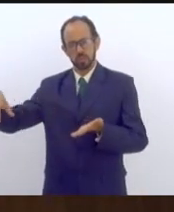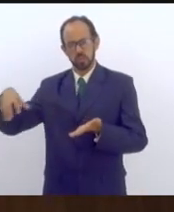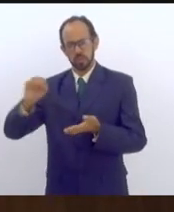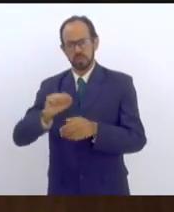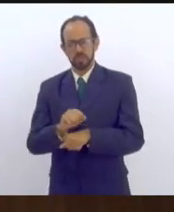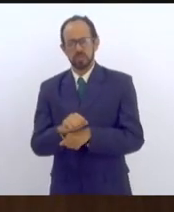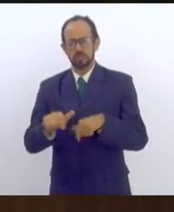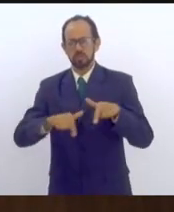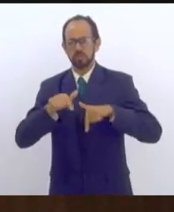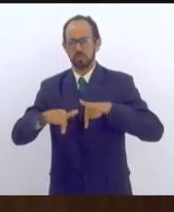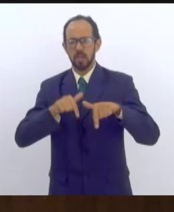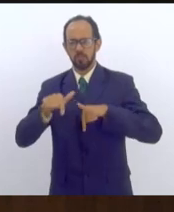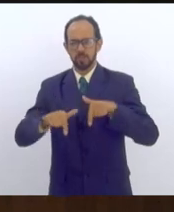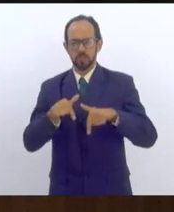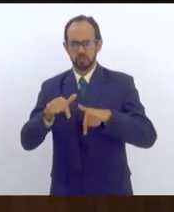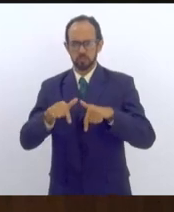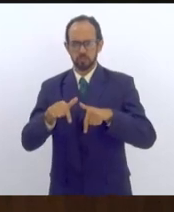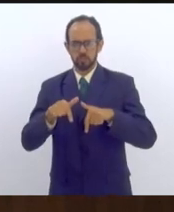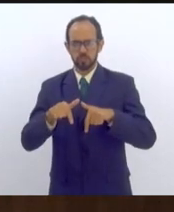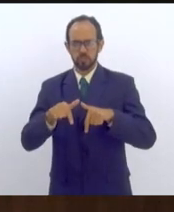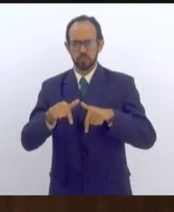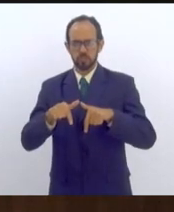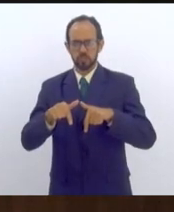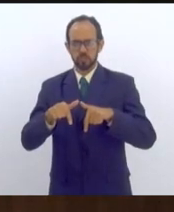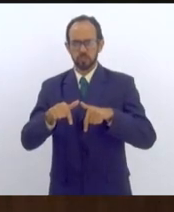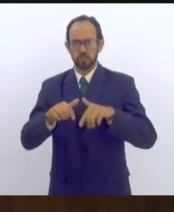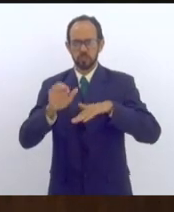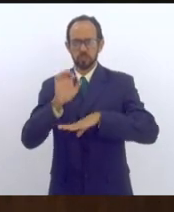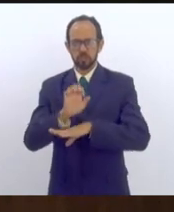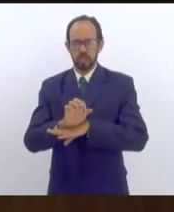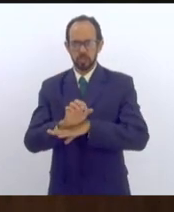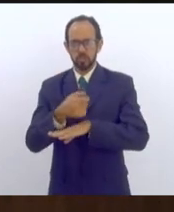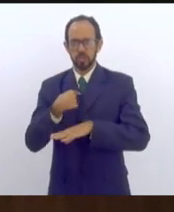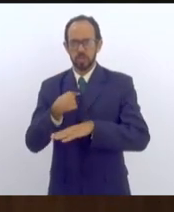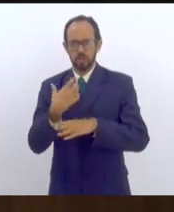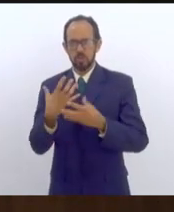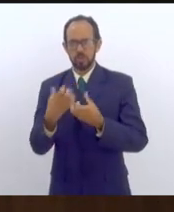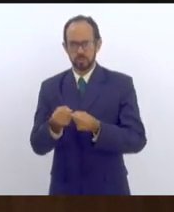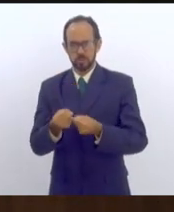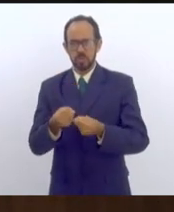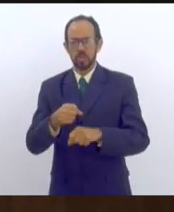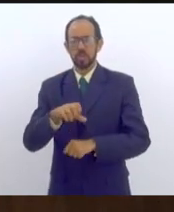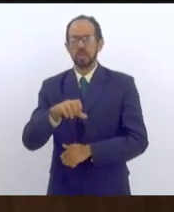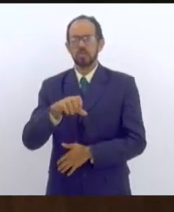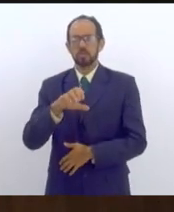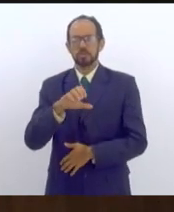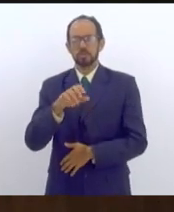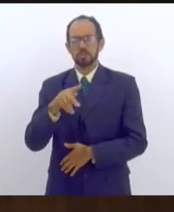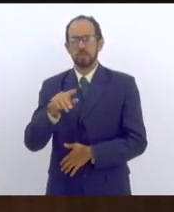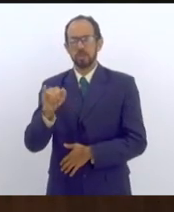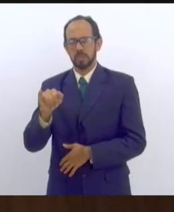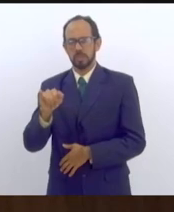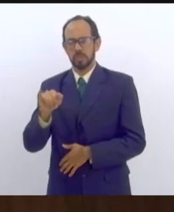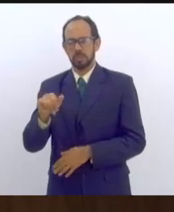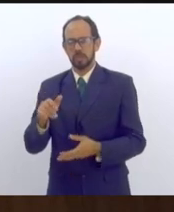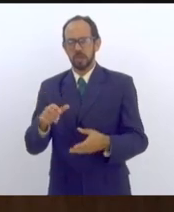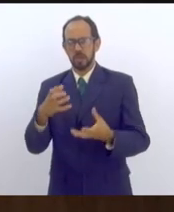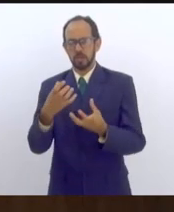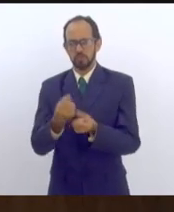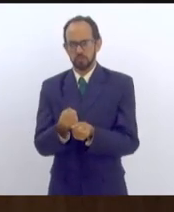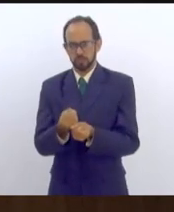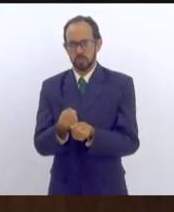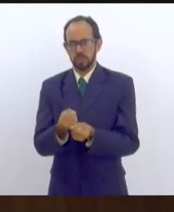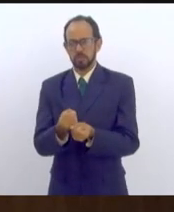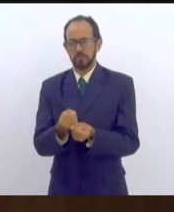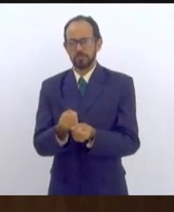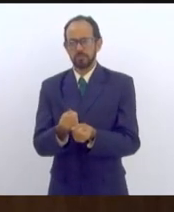dos serviços delegados no estado. Eu acabei de ser signatário de uma comissão parlamentar de inquérito. Hoje mesmo eu recebi, presidente,